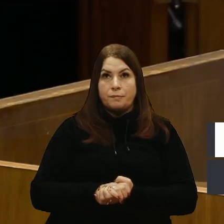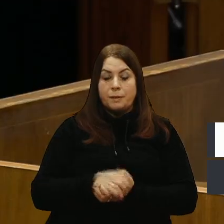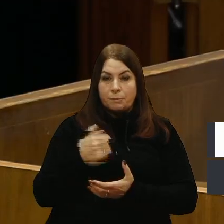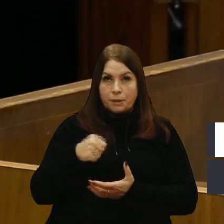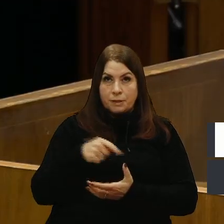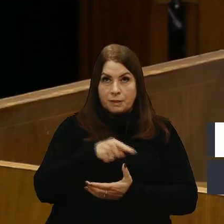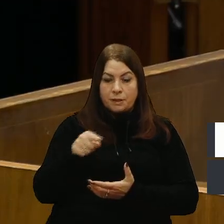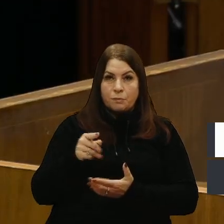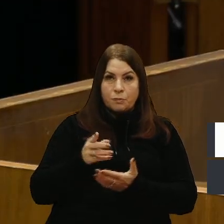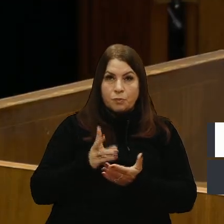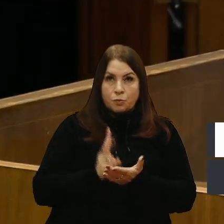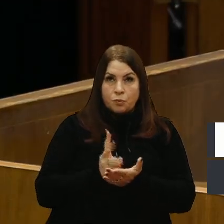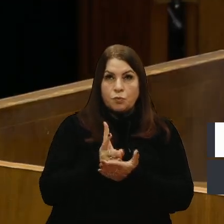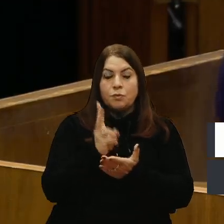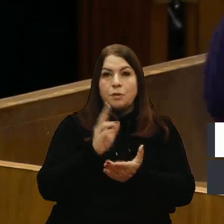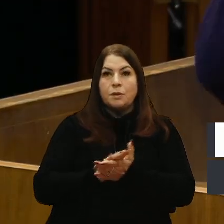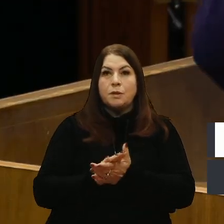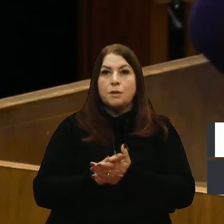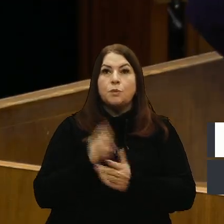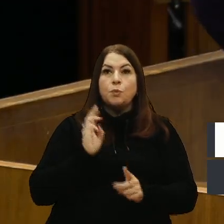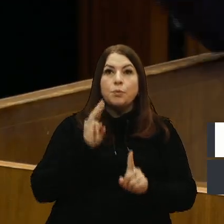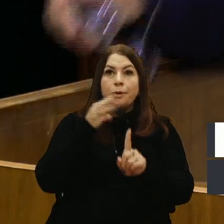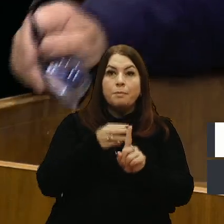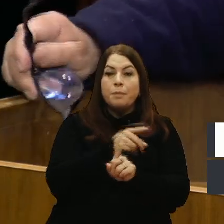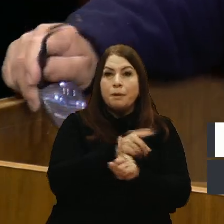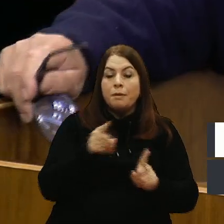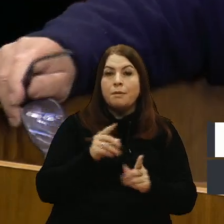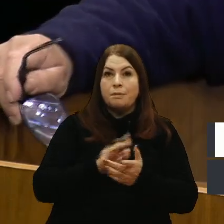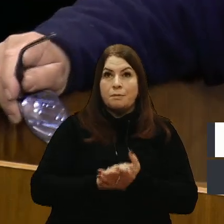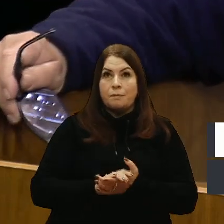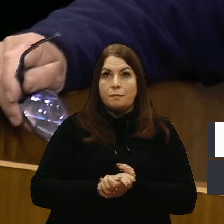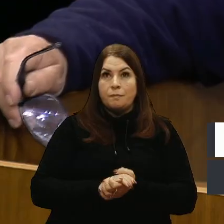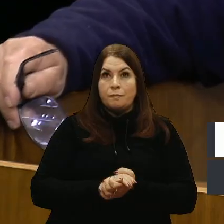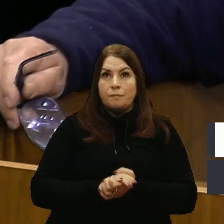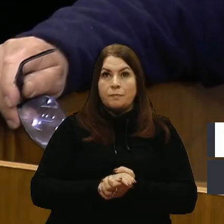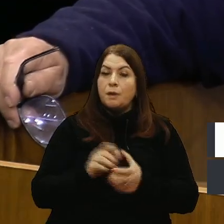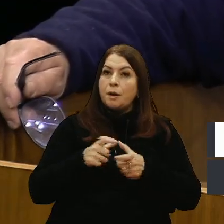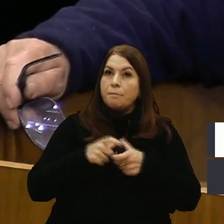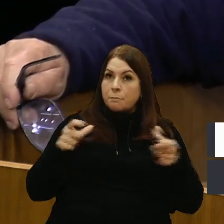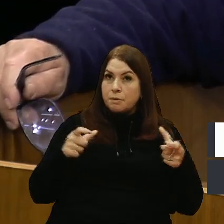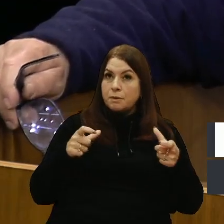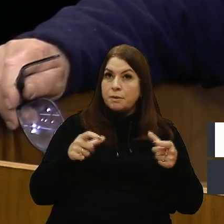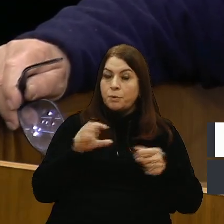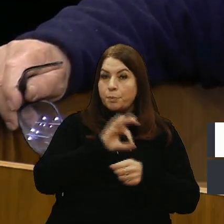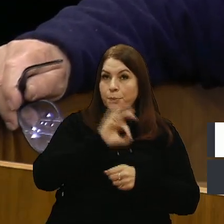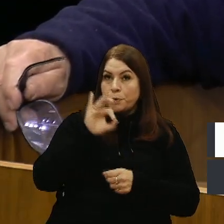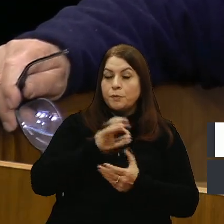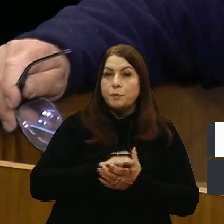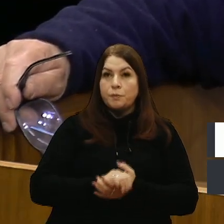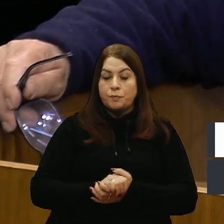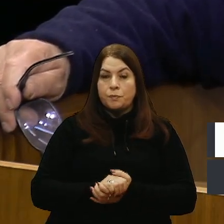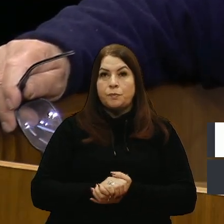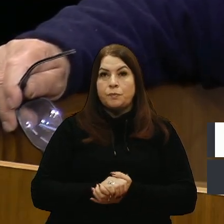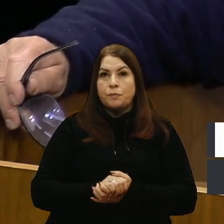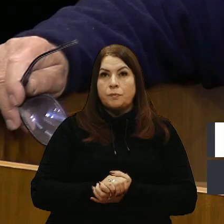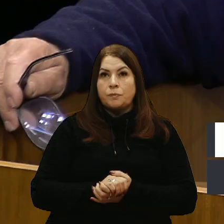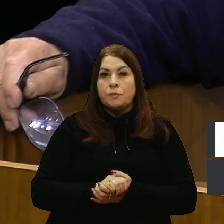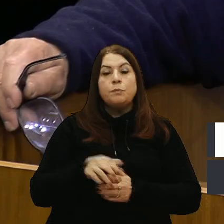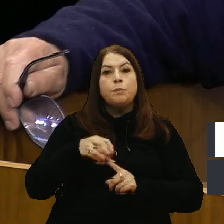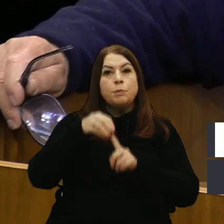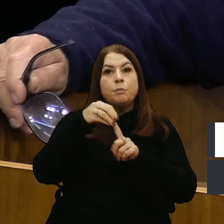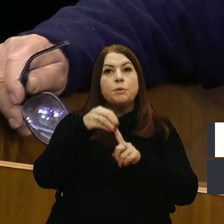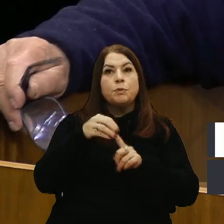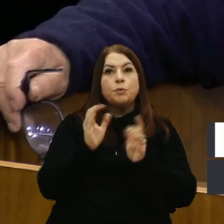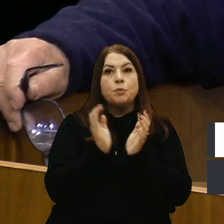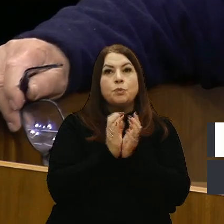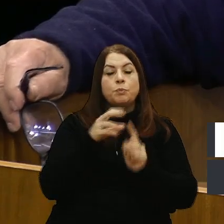precisamos seguir com a meta de ampliar o percentual, principalmente dos